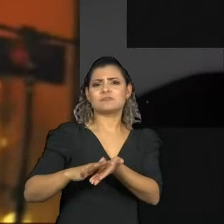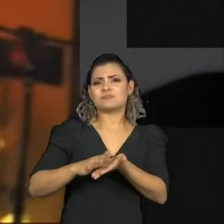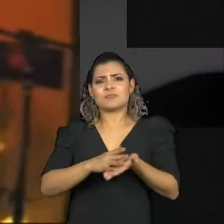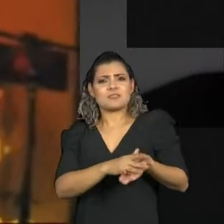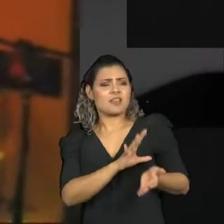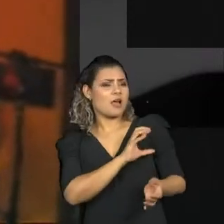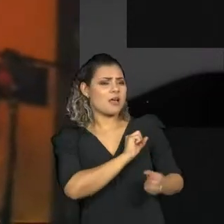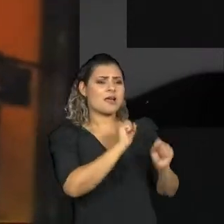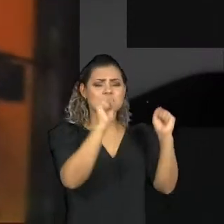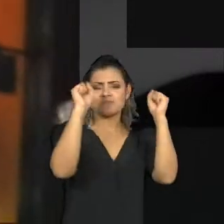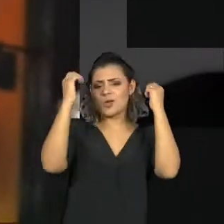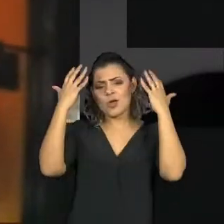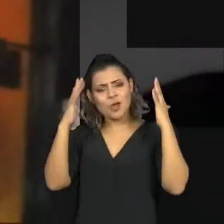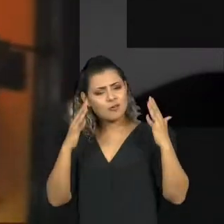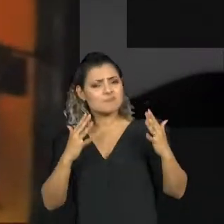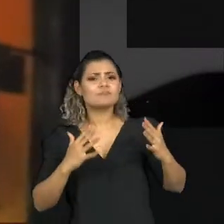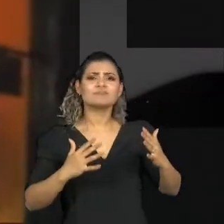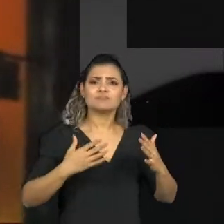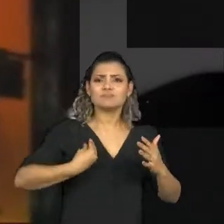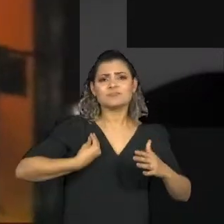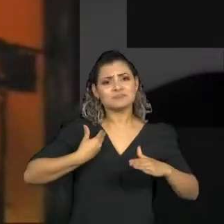amor.